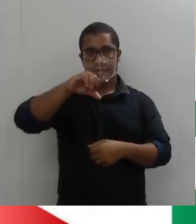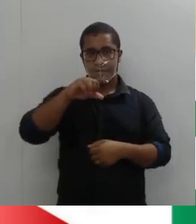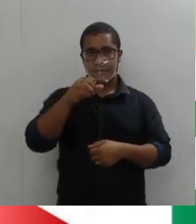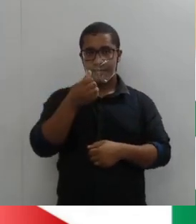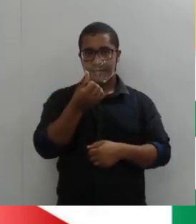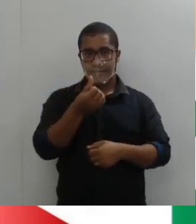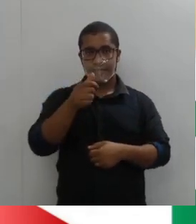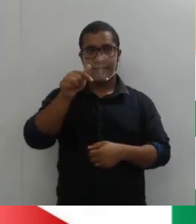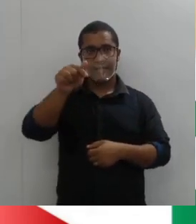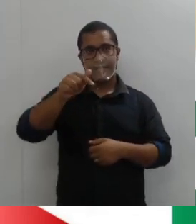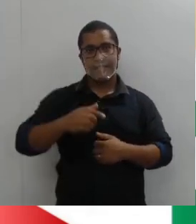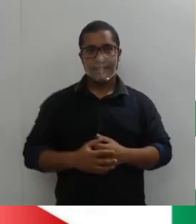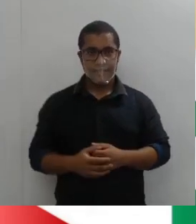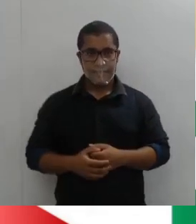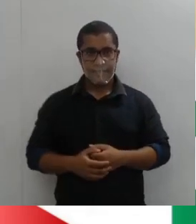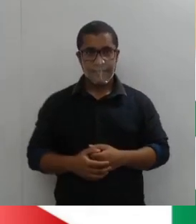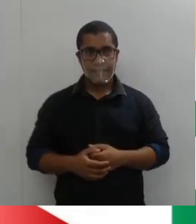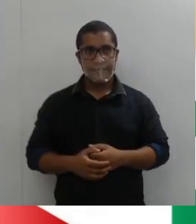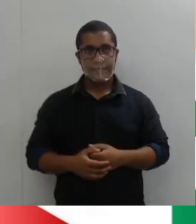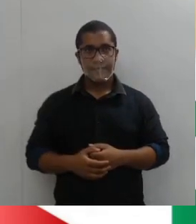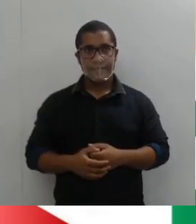1977.